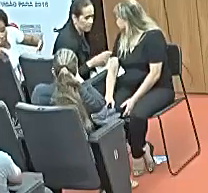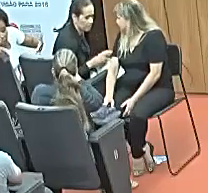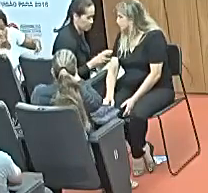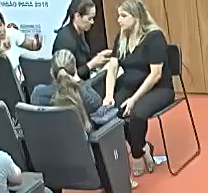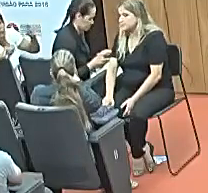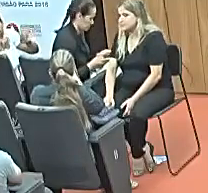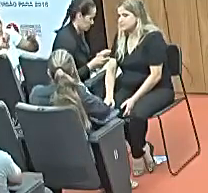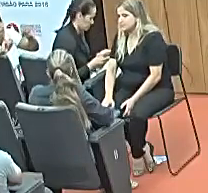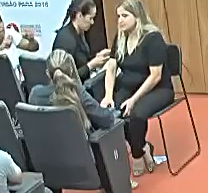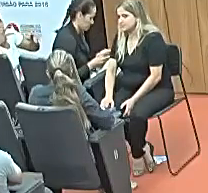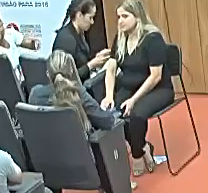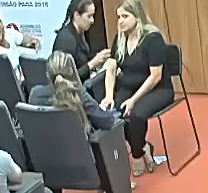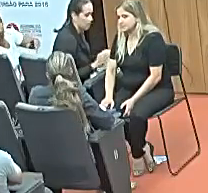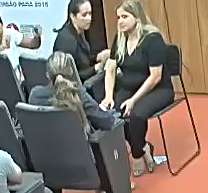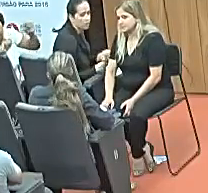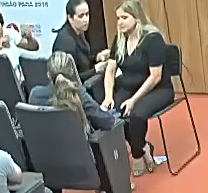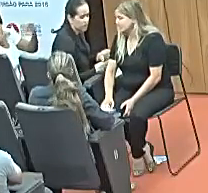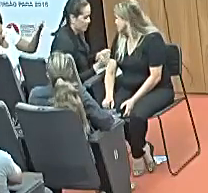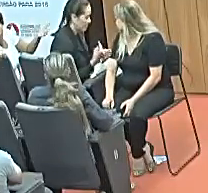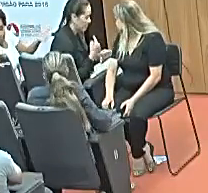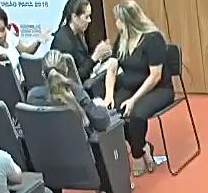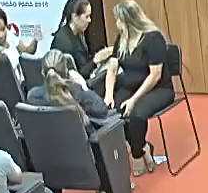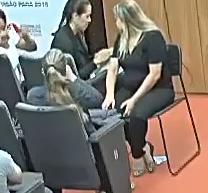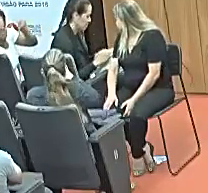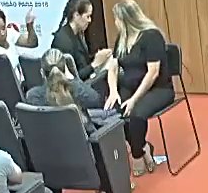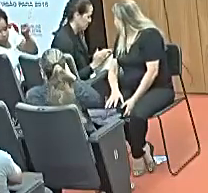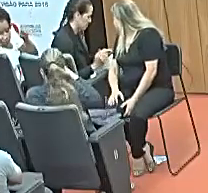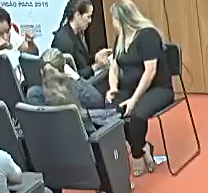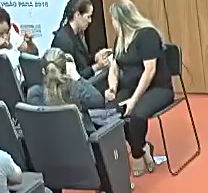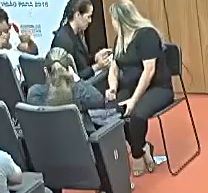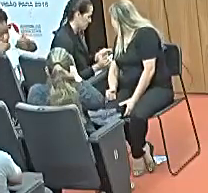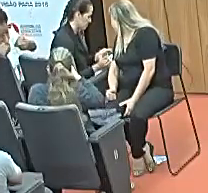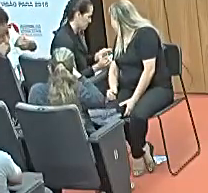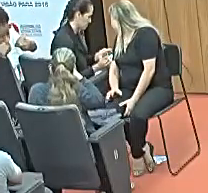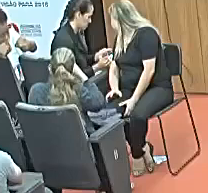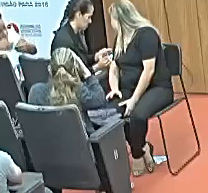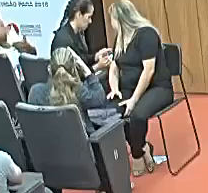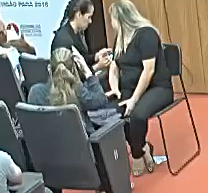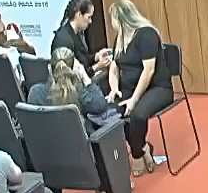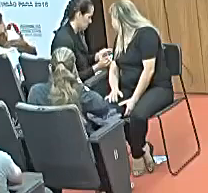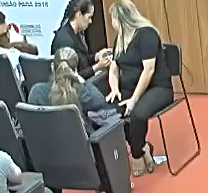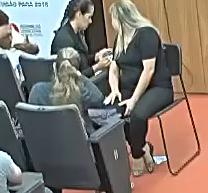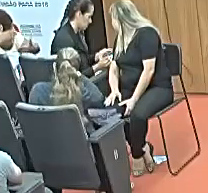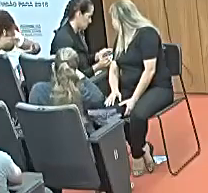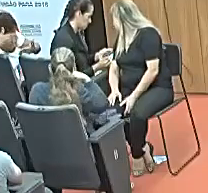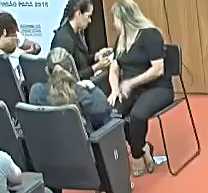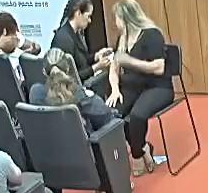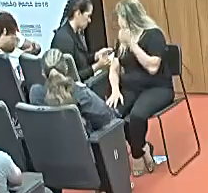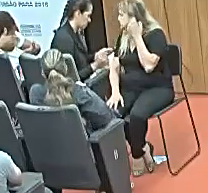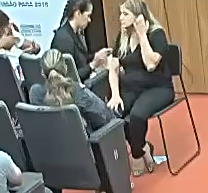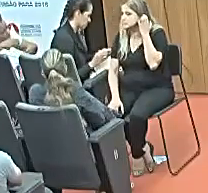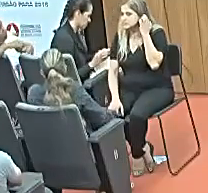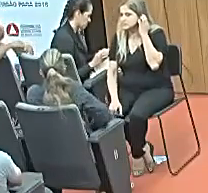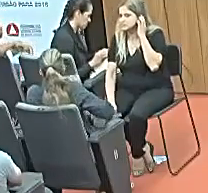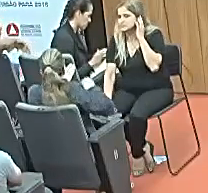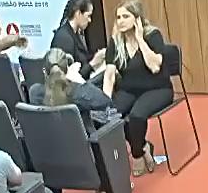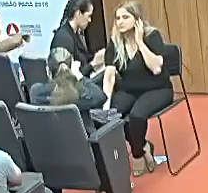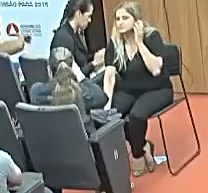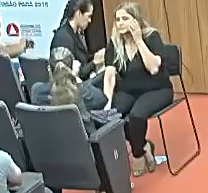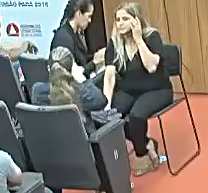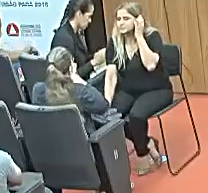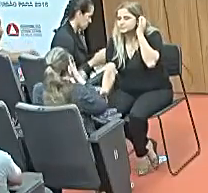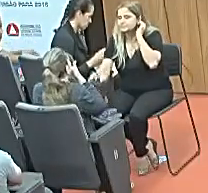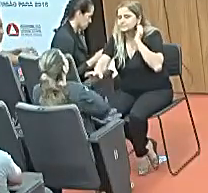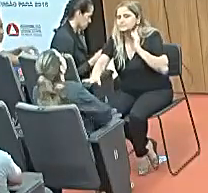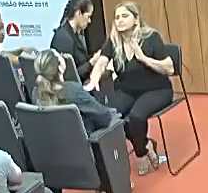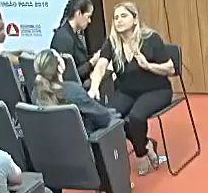fazer um trajeto de menor distância e por último aqui seria um não sei se